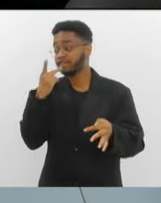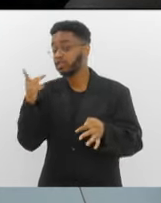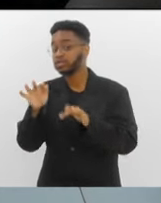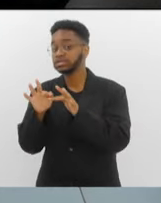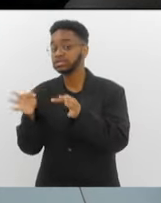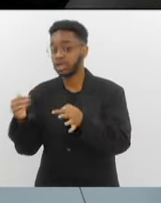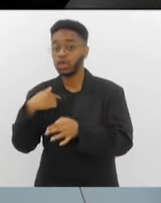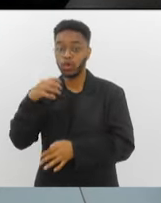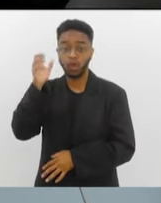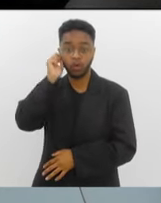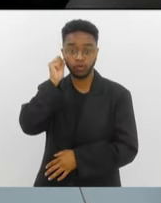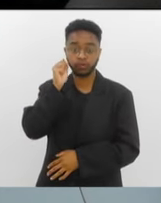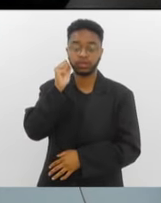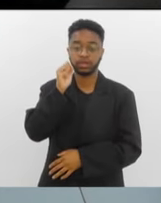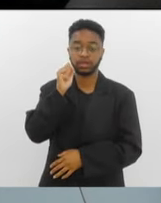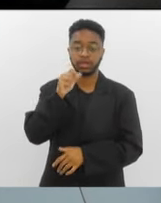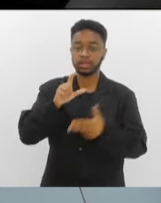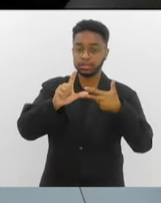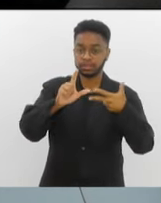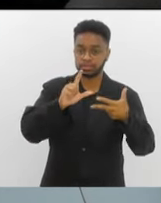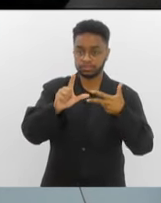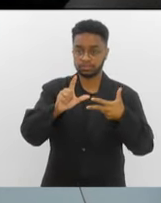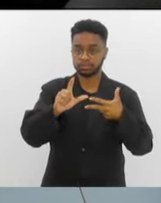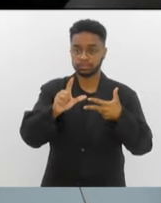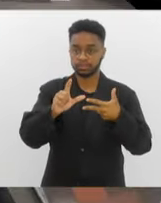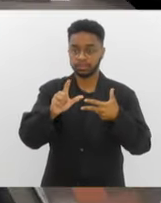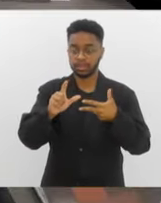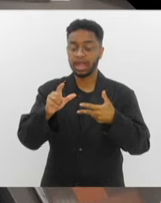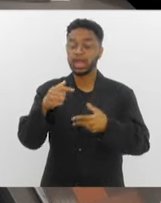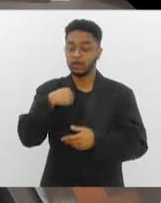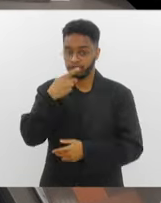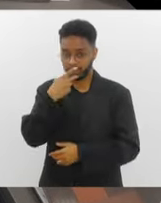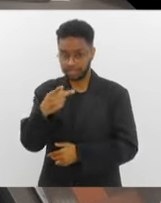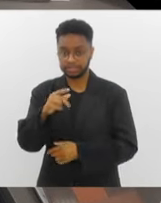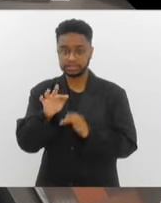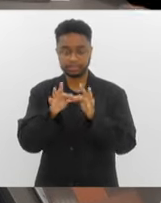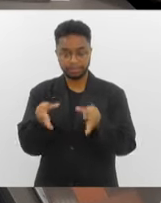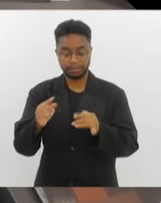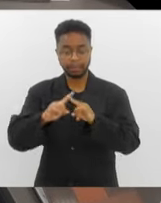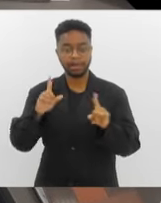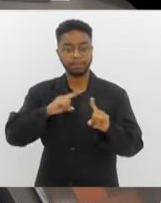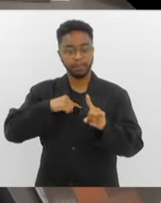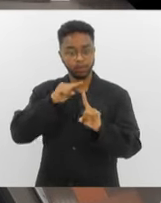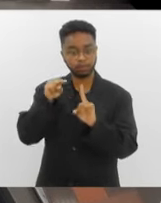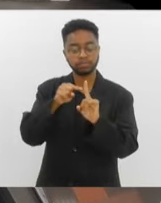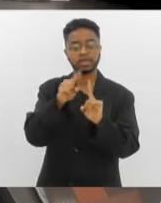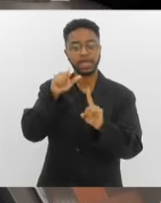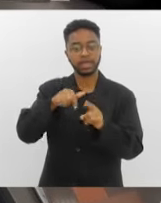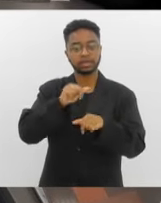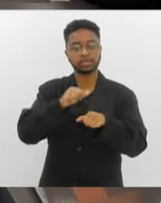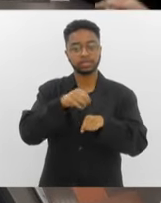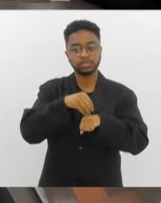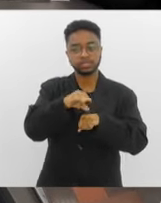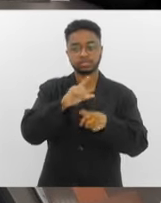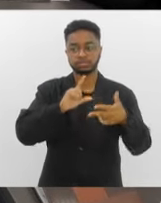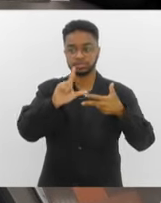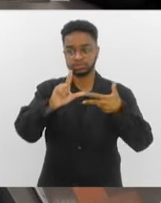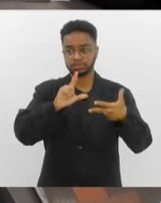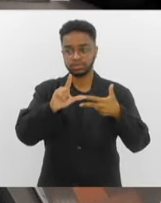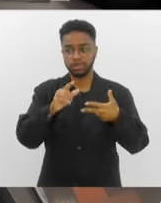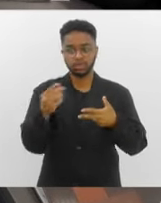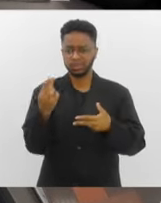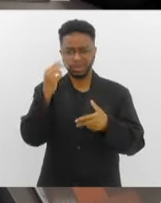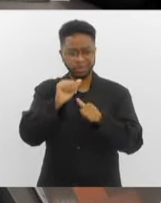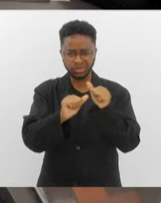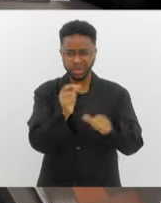não, eu escutei TIL. Não, eu falei simples, mas a minha intenção era indicação legislativa. Mas aqui, olha... Não dá para mudar